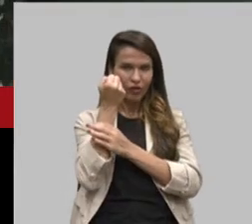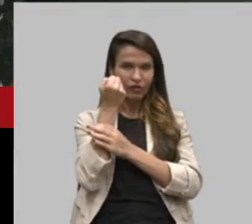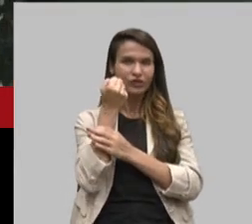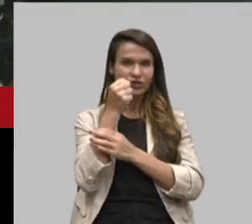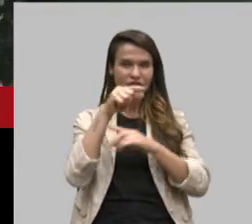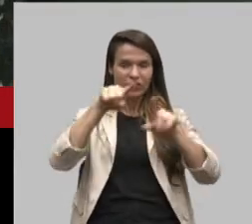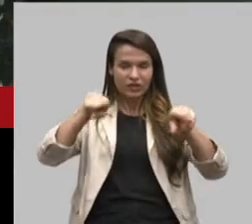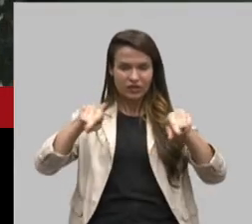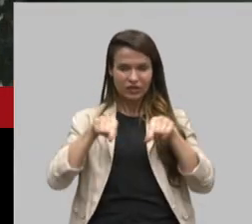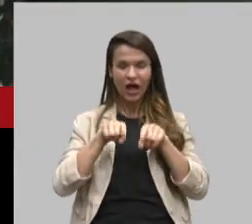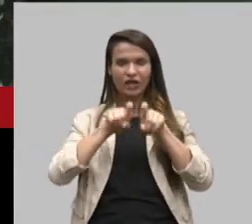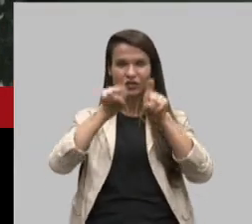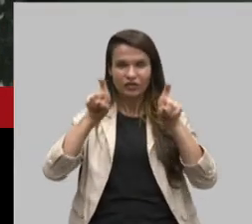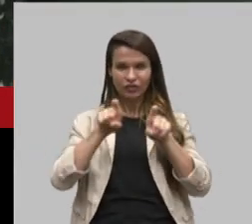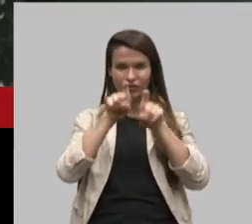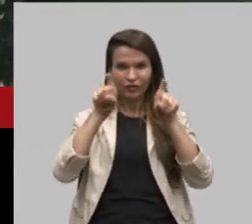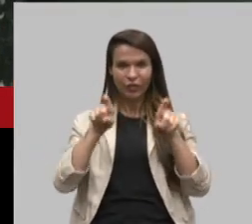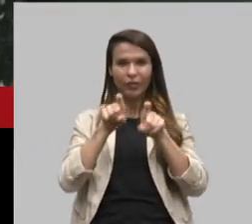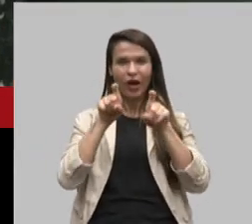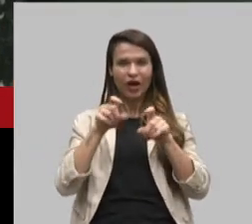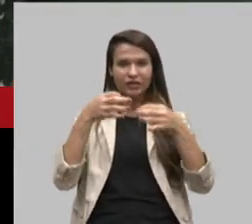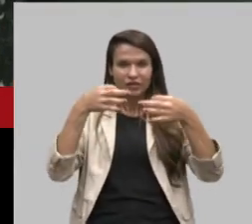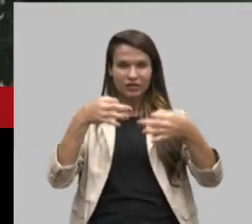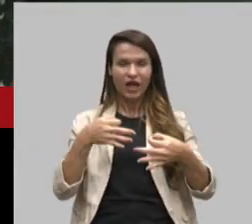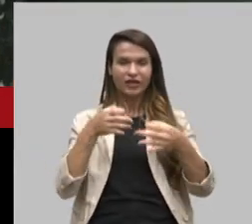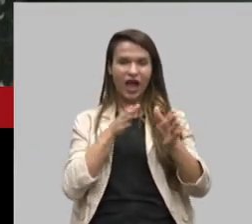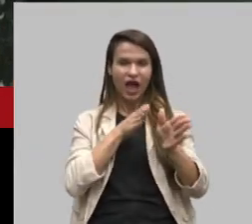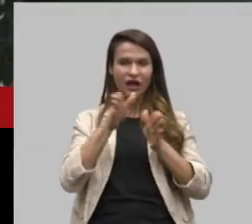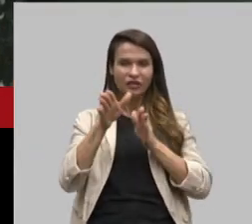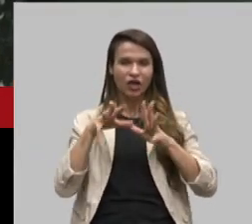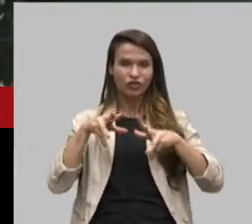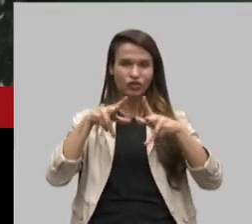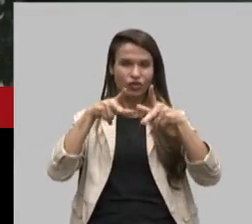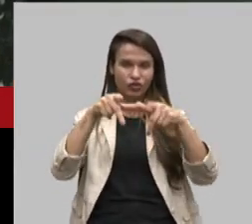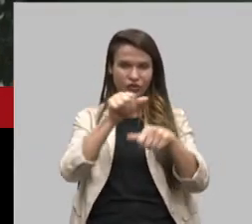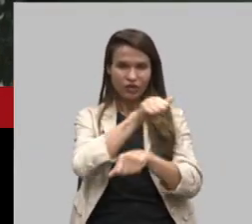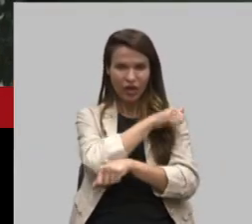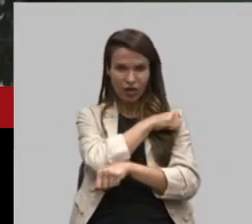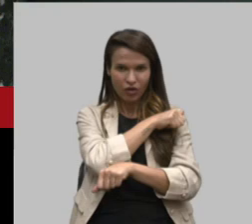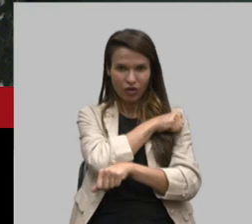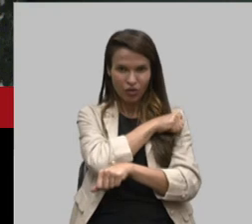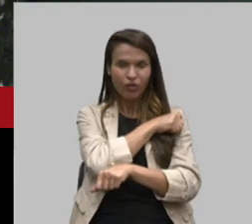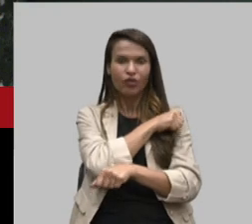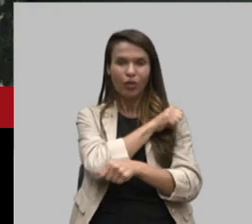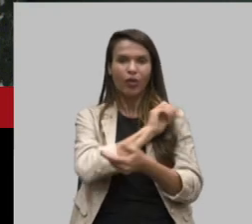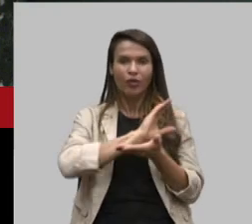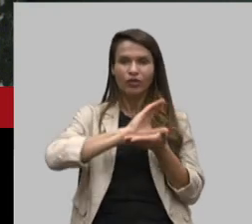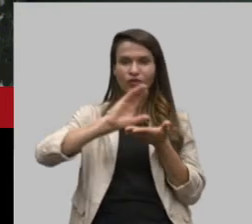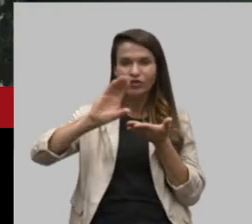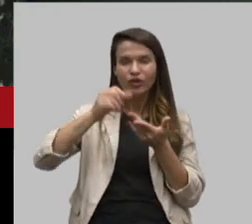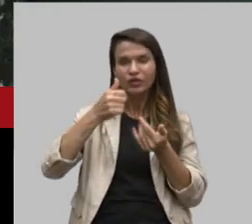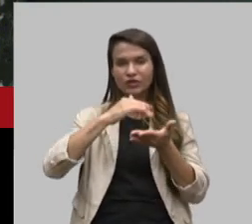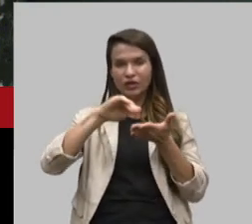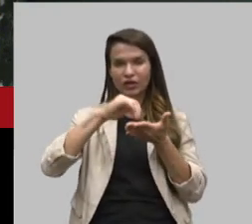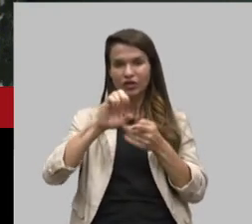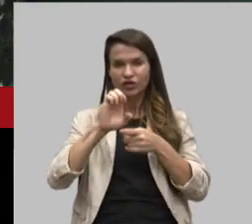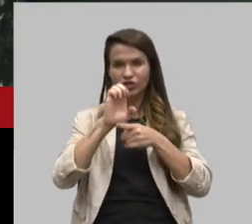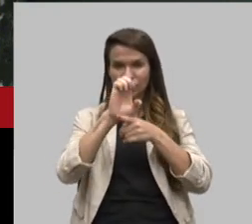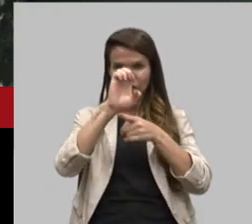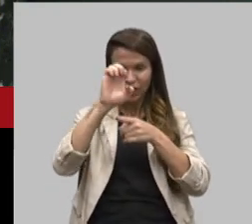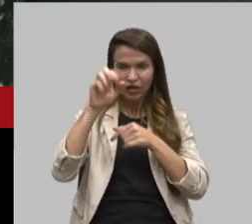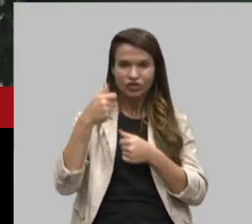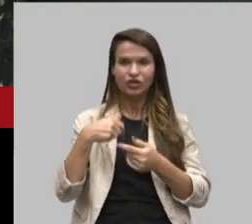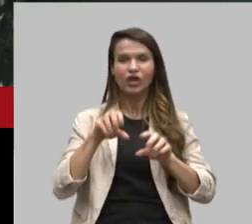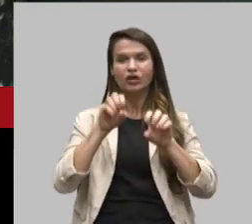informática adequadas e acessíveis a todos os alunos custeadas pela Secretaria do Estado de Educação e por